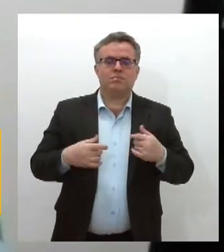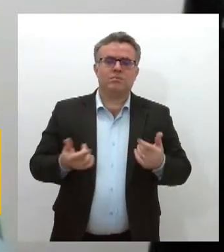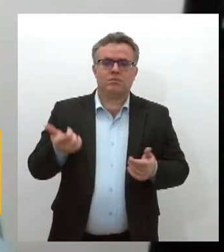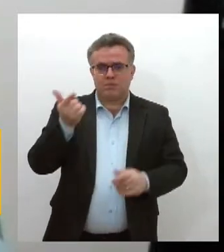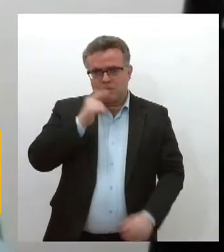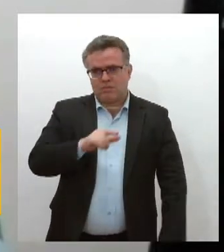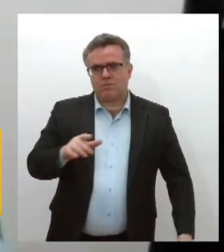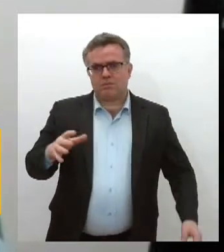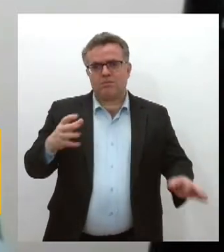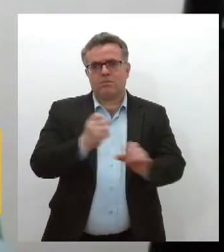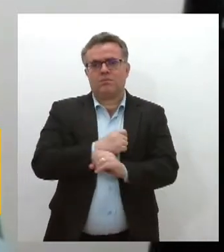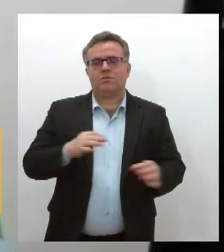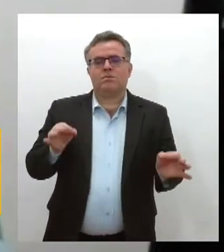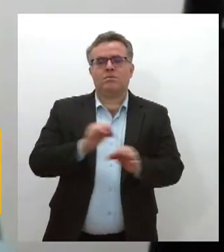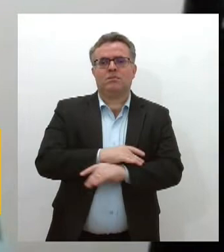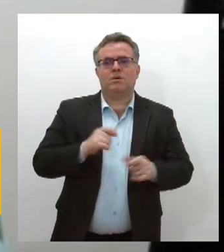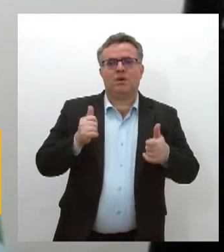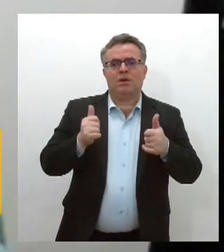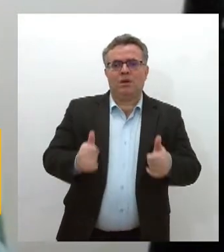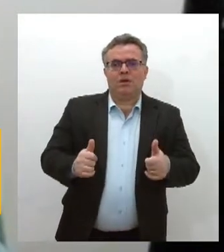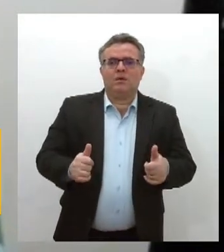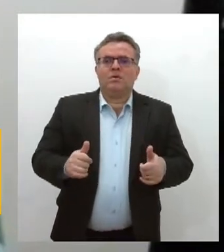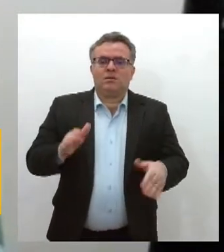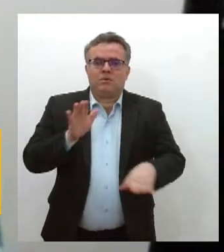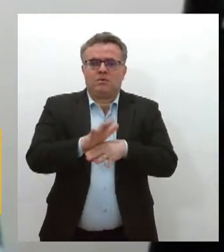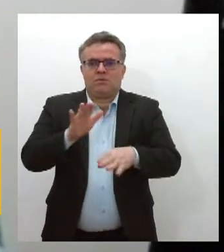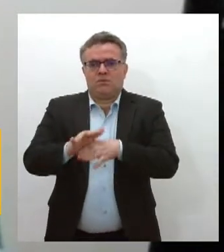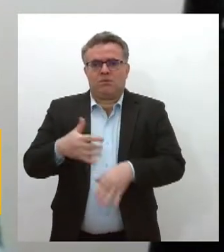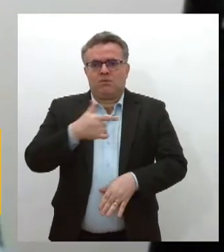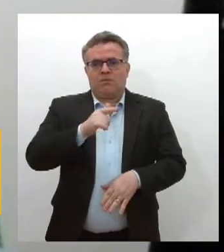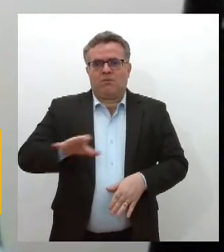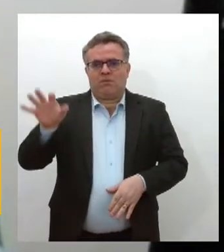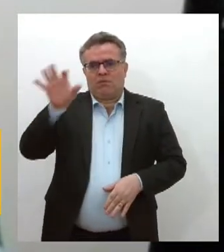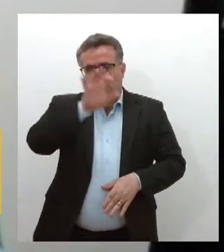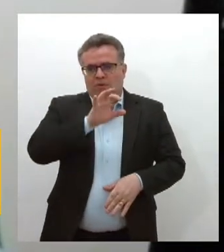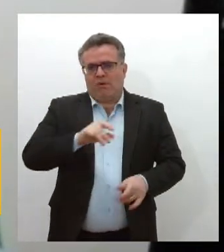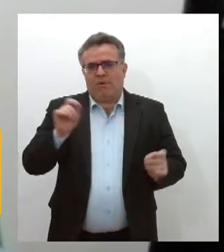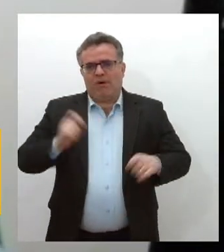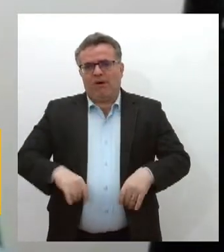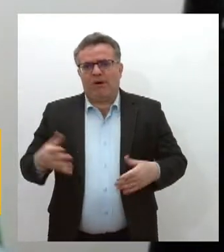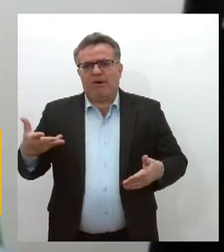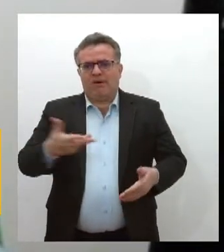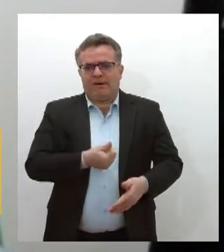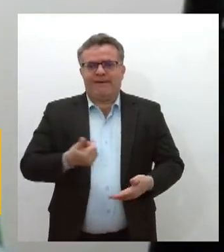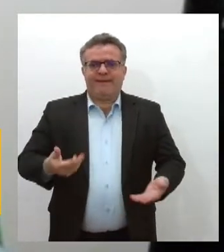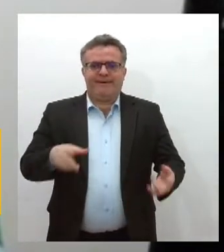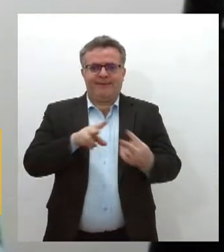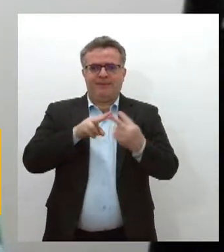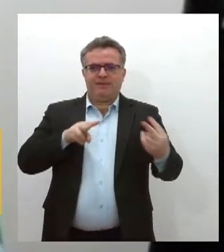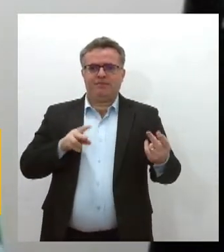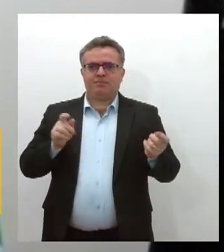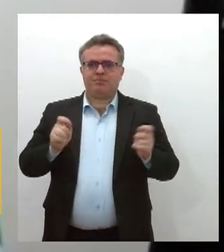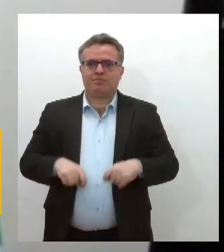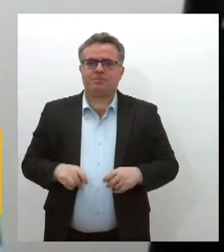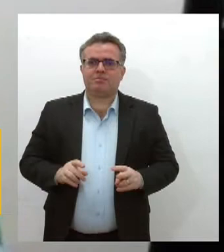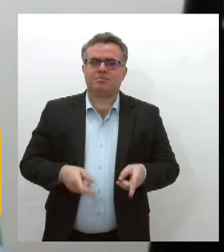em outubro e, porventura, até ajudar outros estados, mesmo que seja de modo remoto, porque a gente também tem todo um trabalho que é feito no escritório